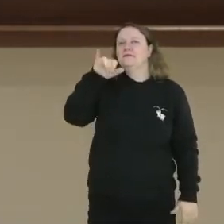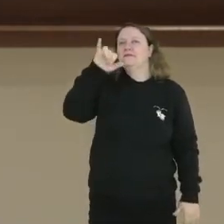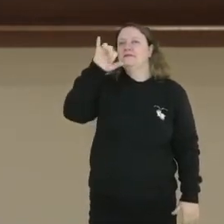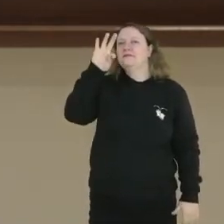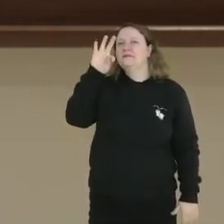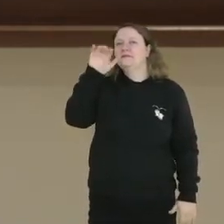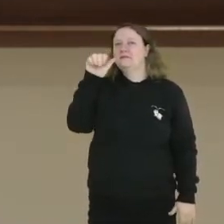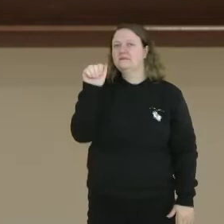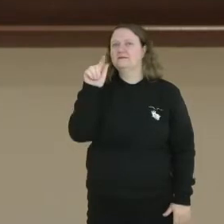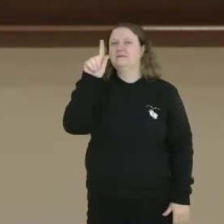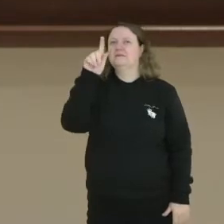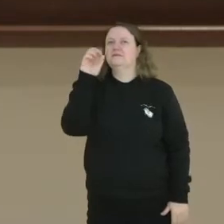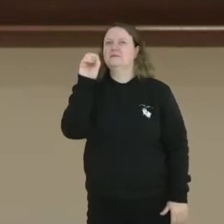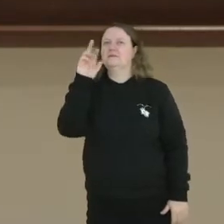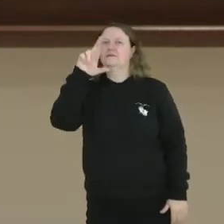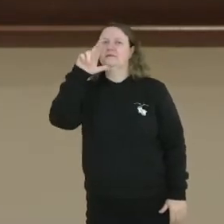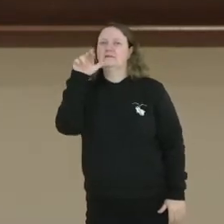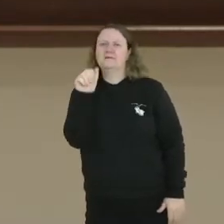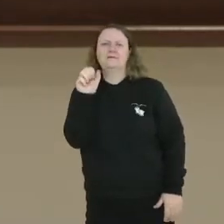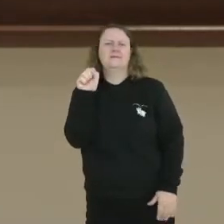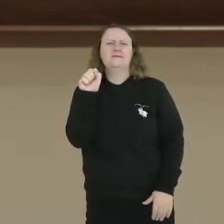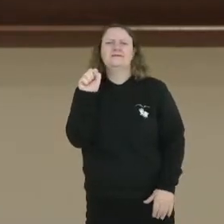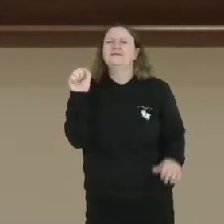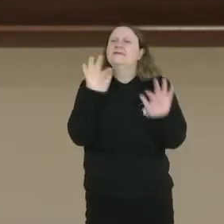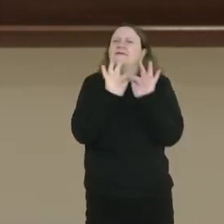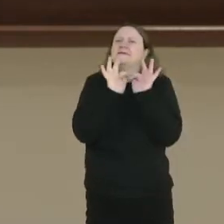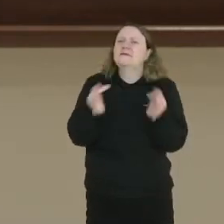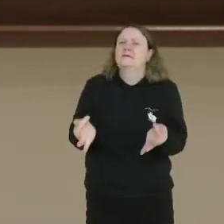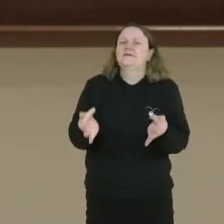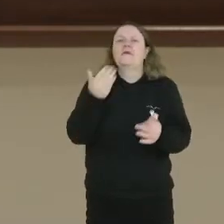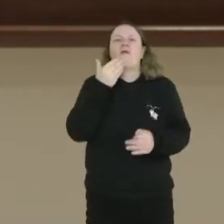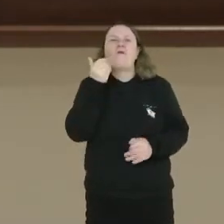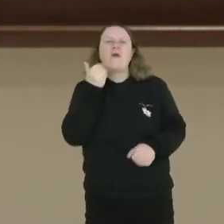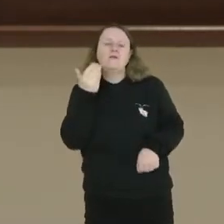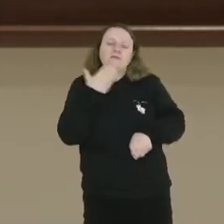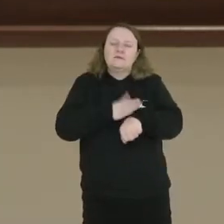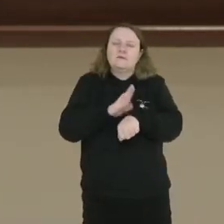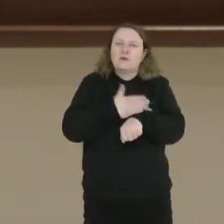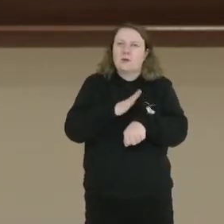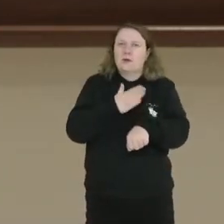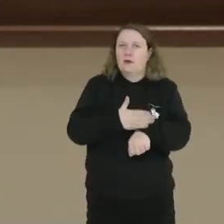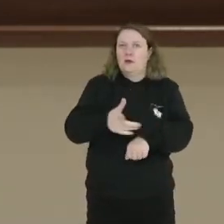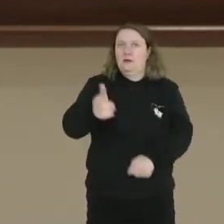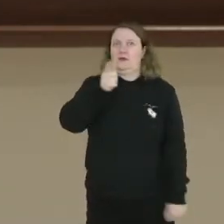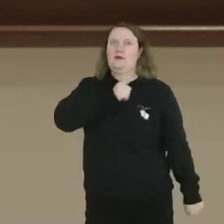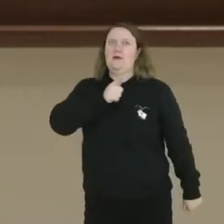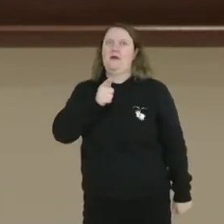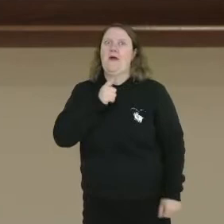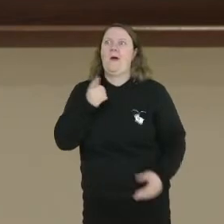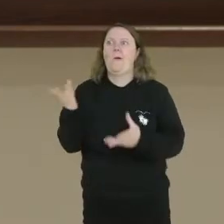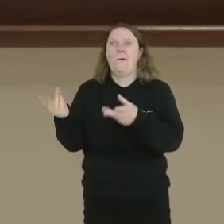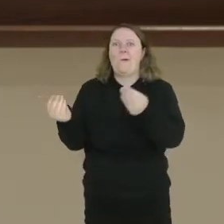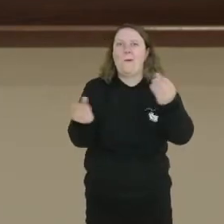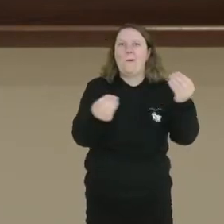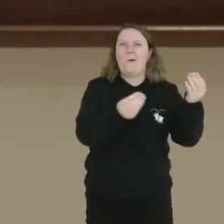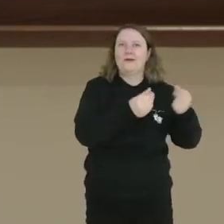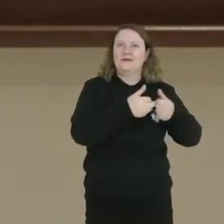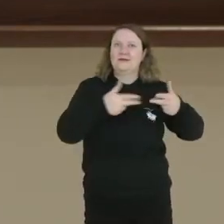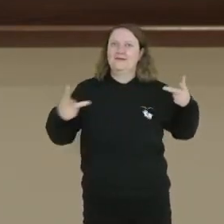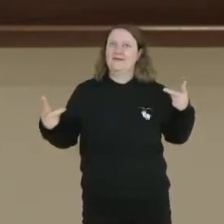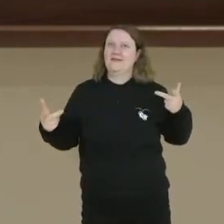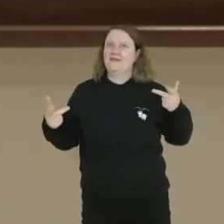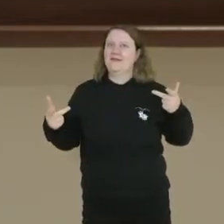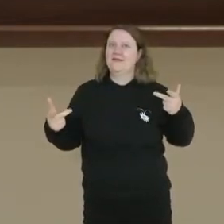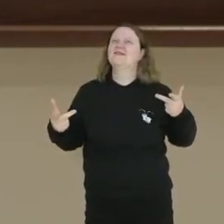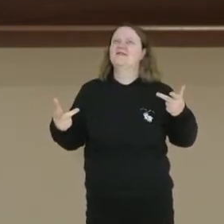Pitágoras. Um teorema muito simples, gente, muito fácil de aplicar e que tem muitas aplicações aí, fora